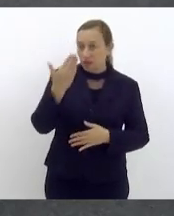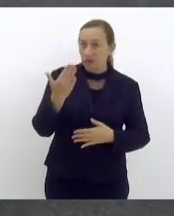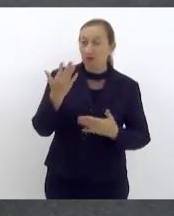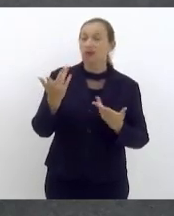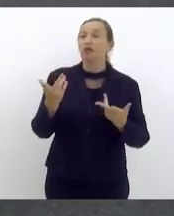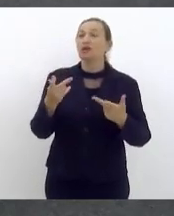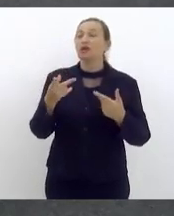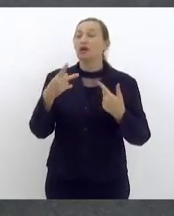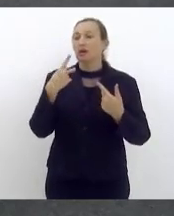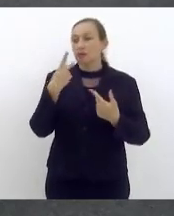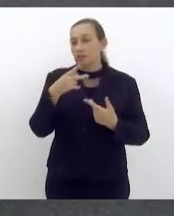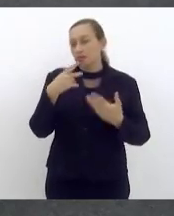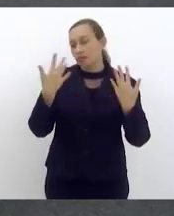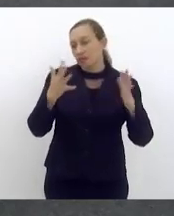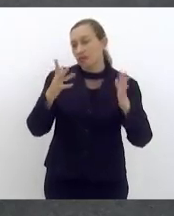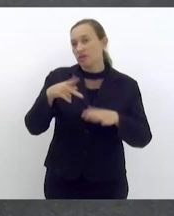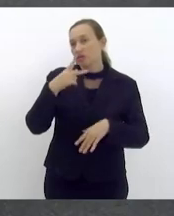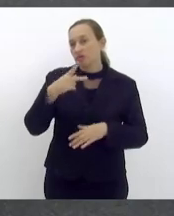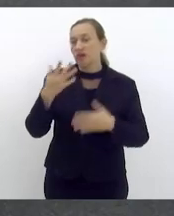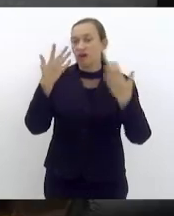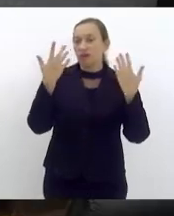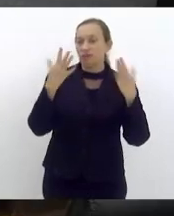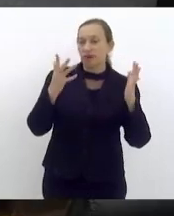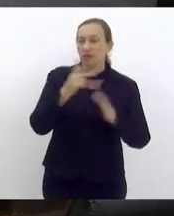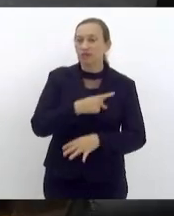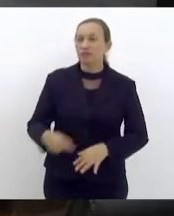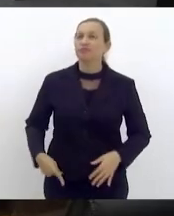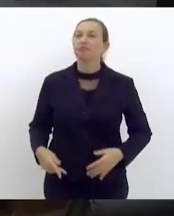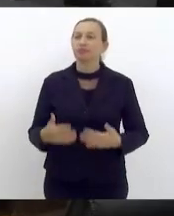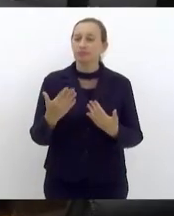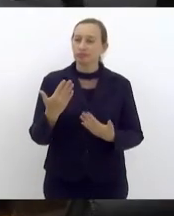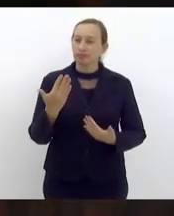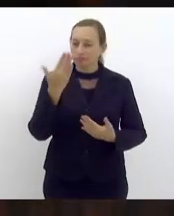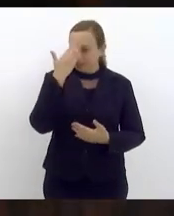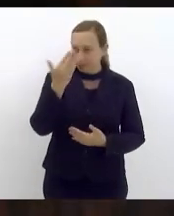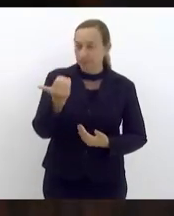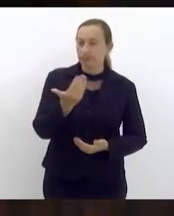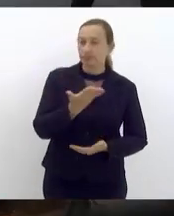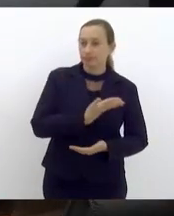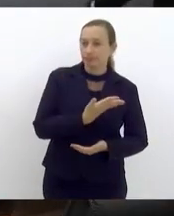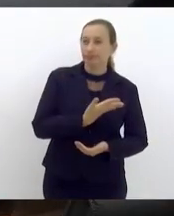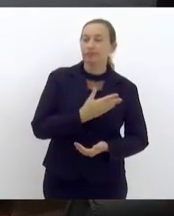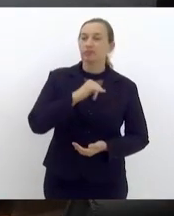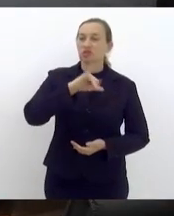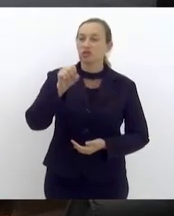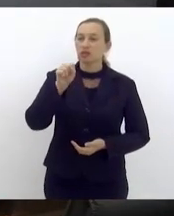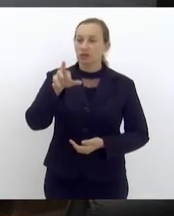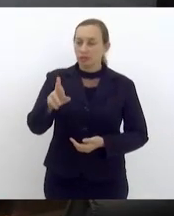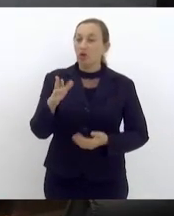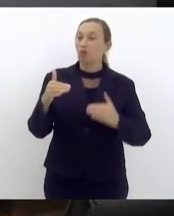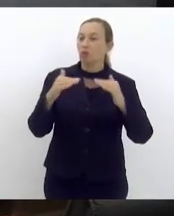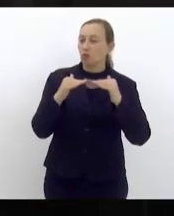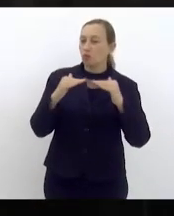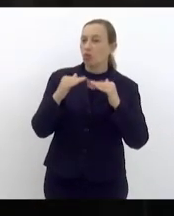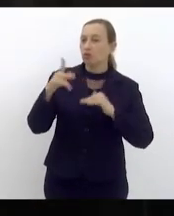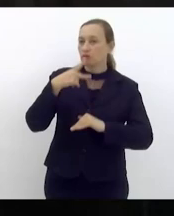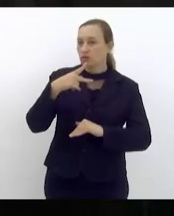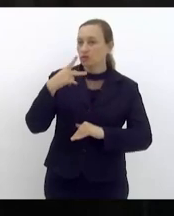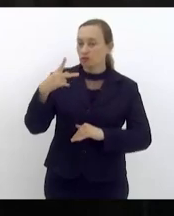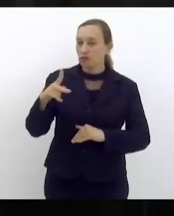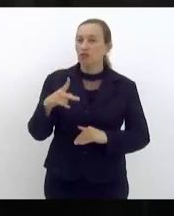discurso parabéns aí a presidência vamos Muito obrigado companheiro Professor José marcado Concordo totalmente com vossa excelência